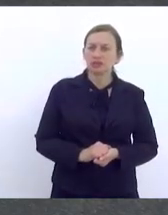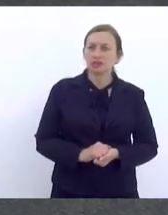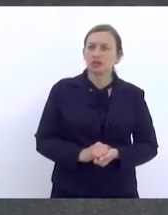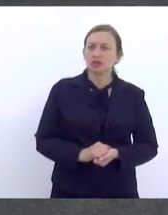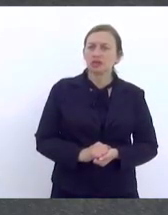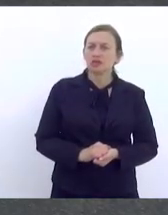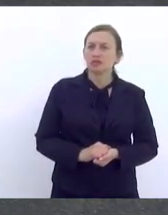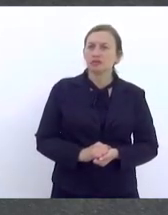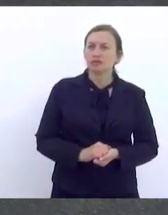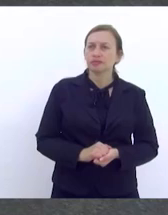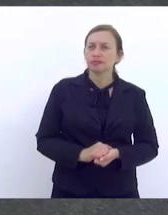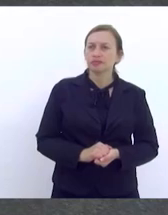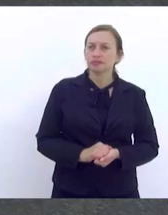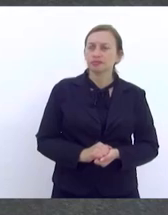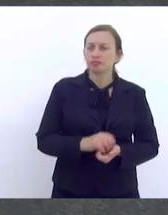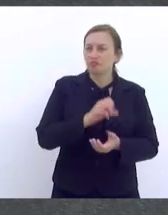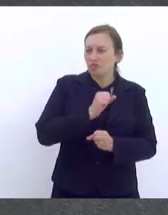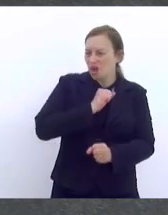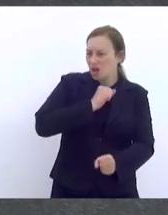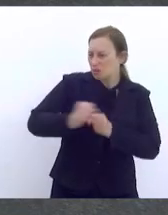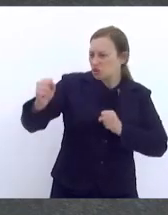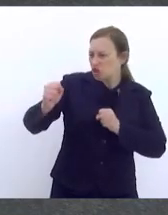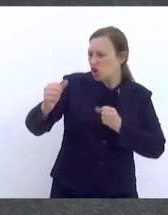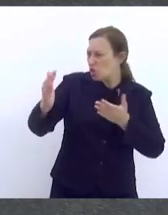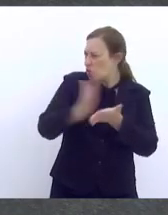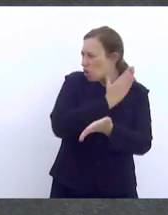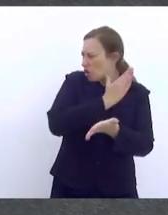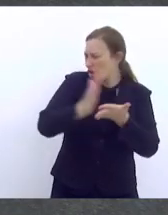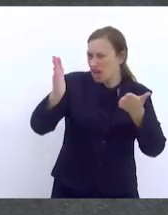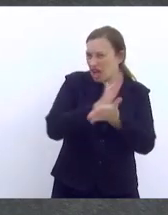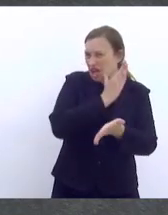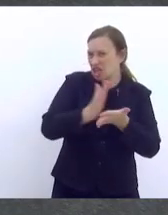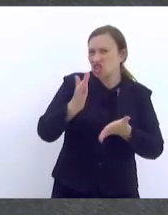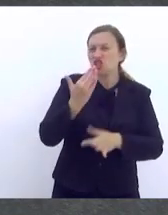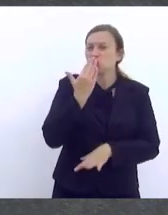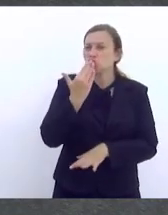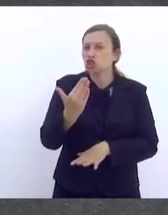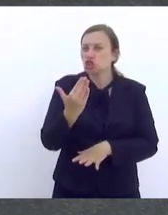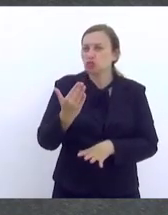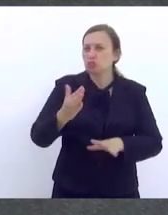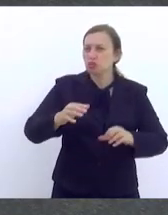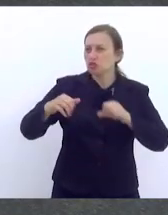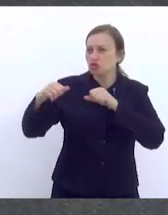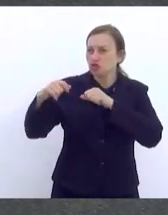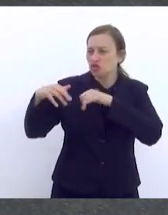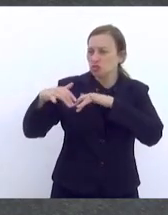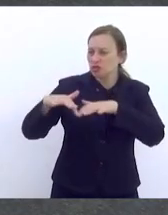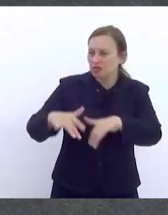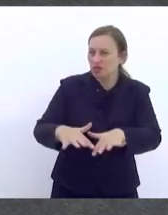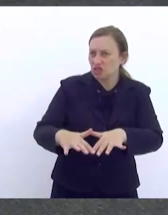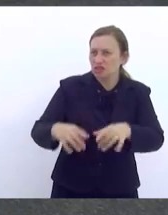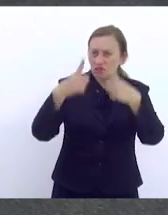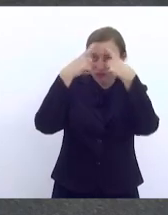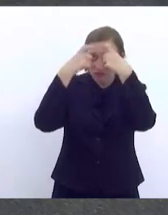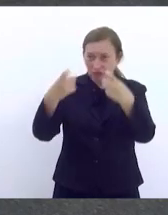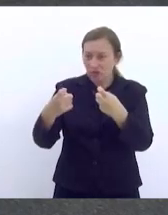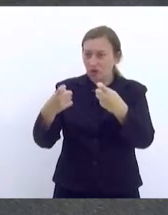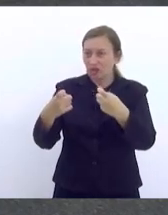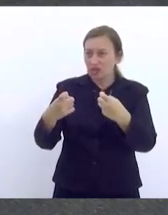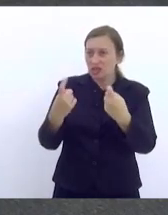repudiar toda e qualquer tipo todo e qualquer tipo de manifestação violência praticada